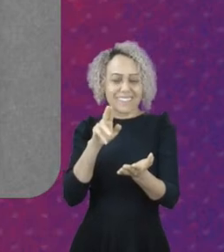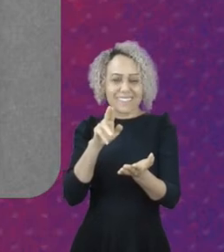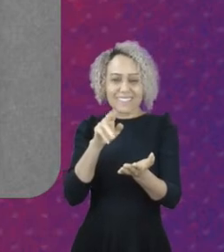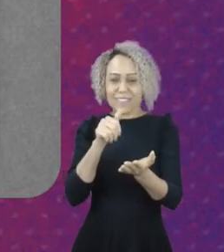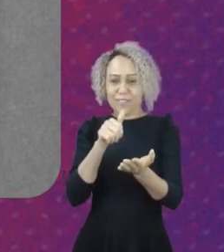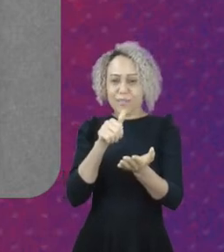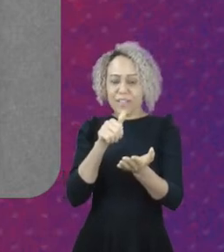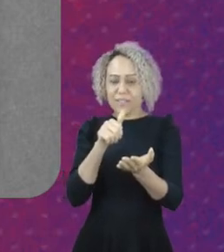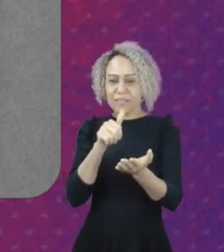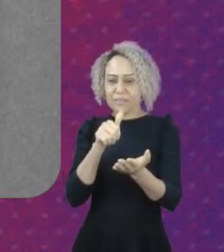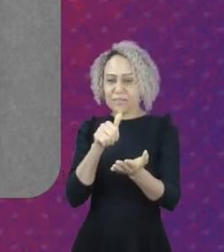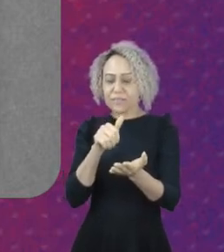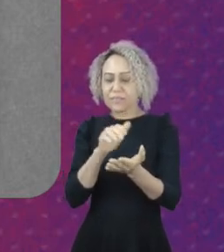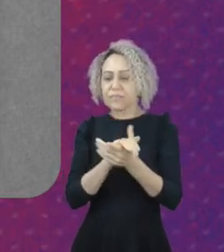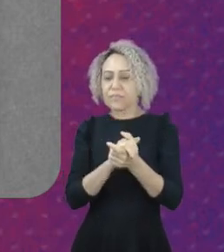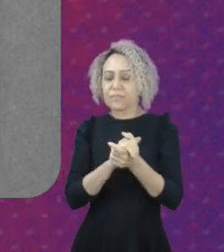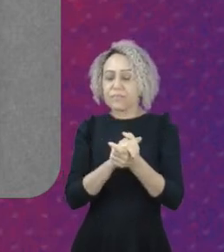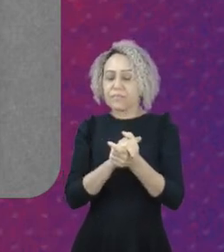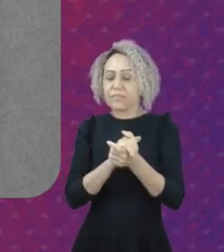a gente tinha que